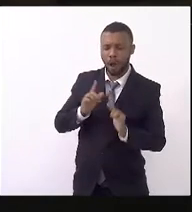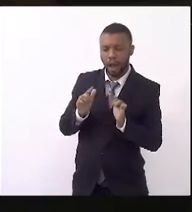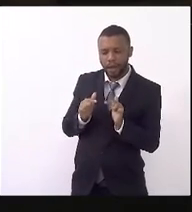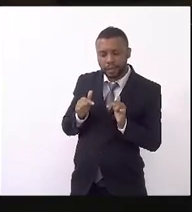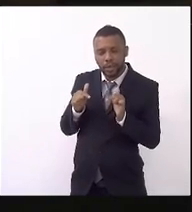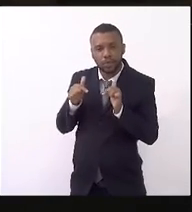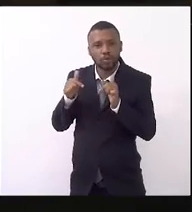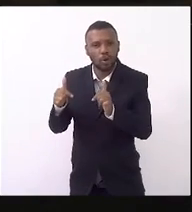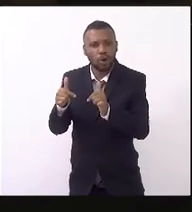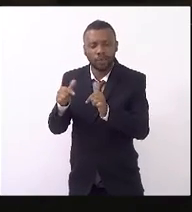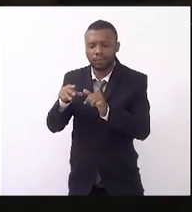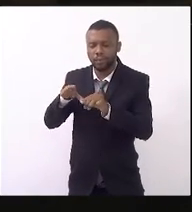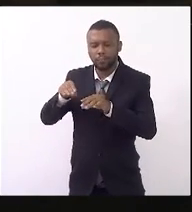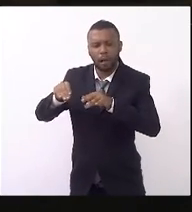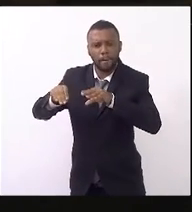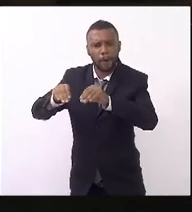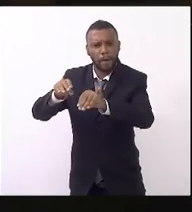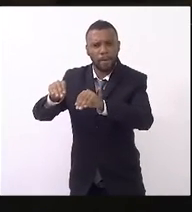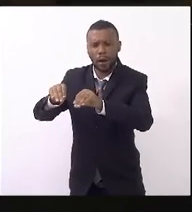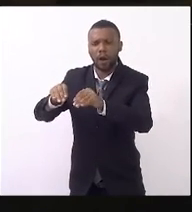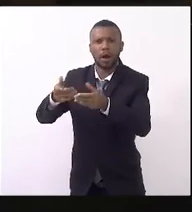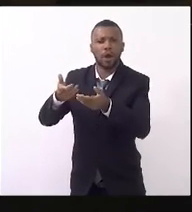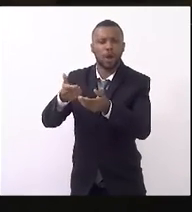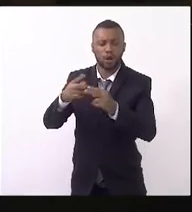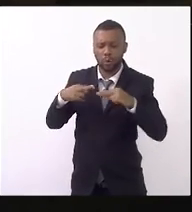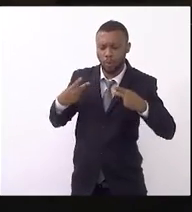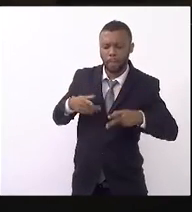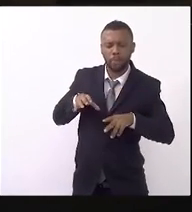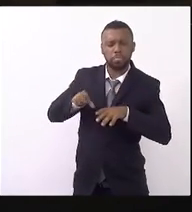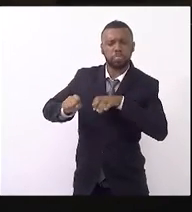ações predatórias que o próprio homem